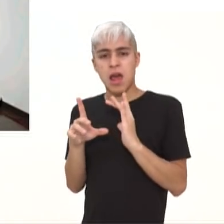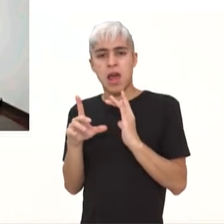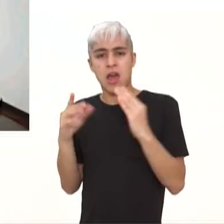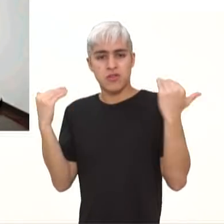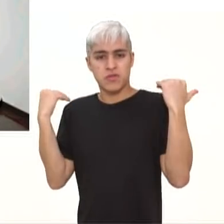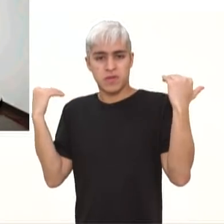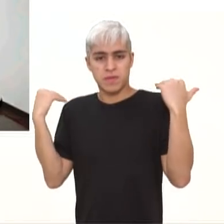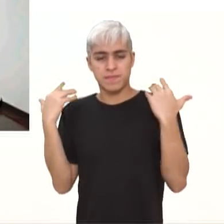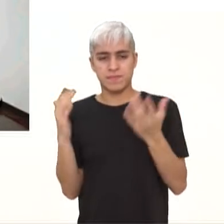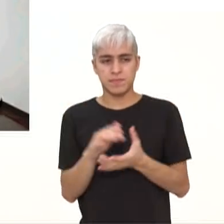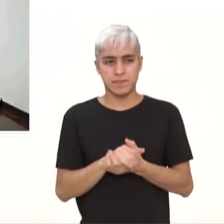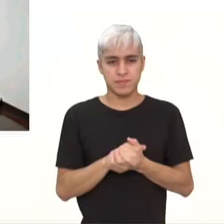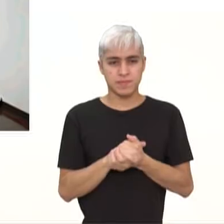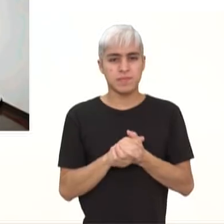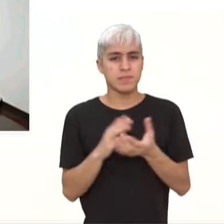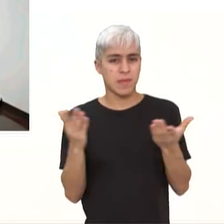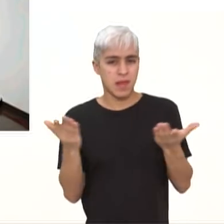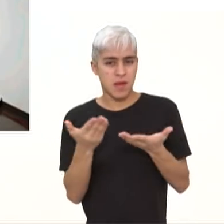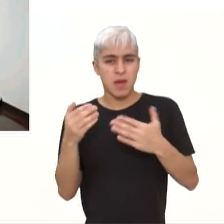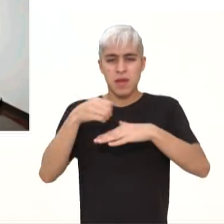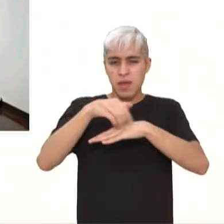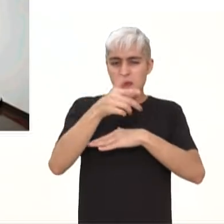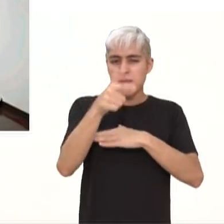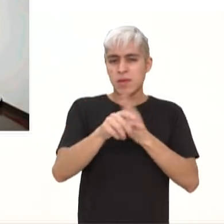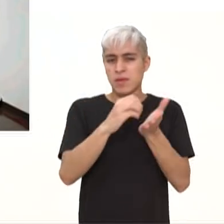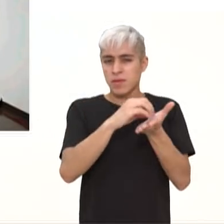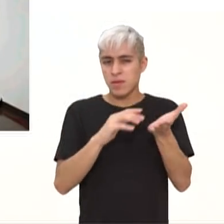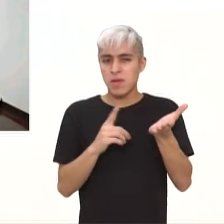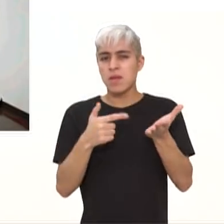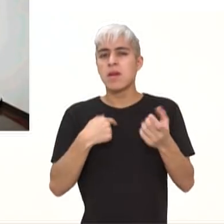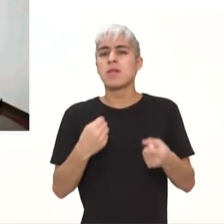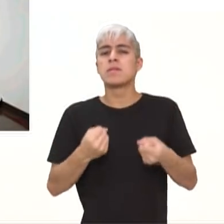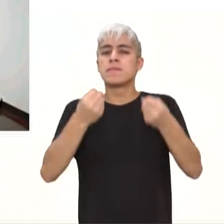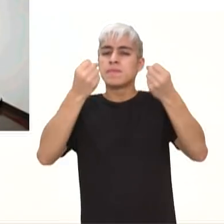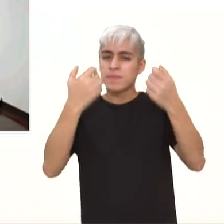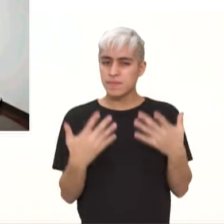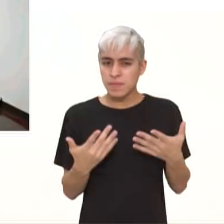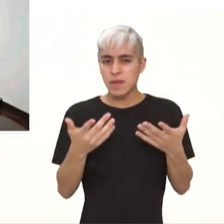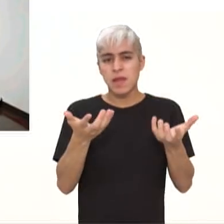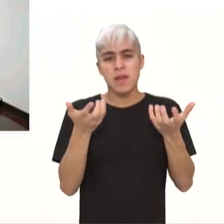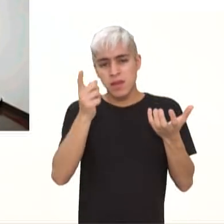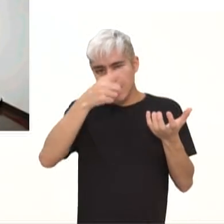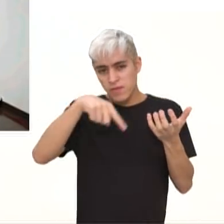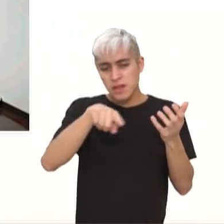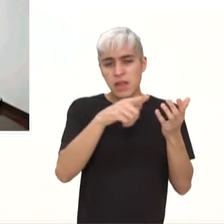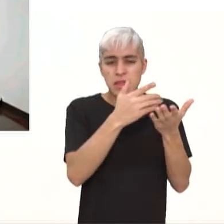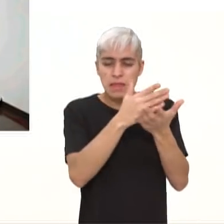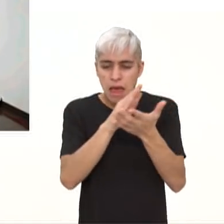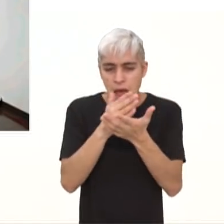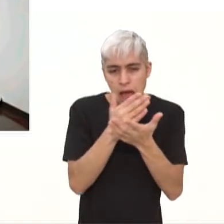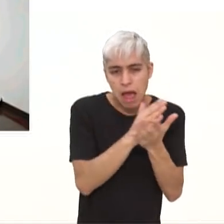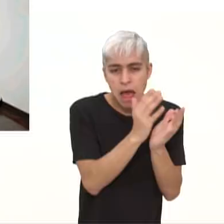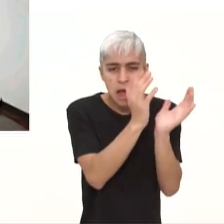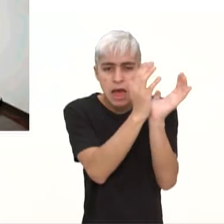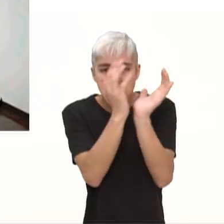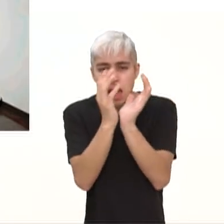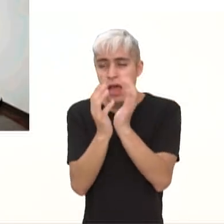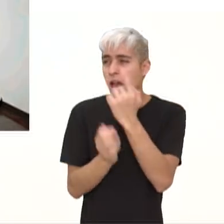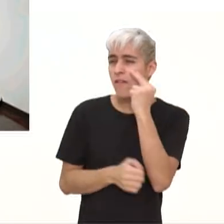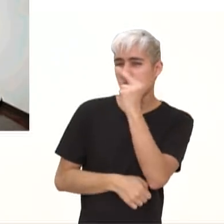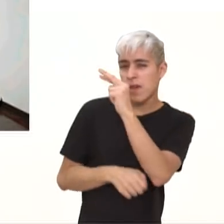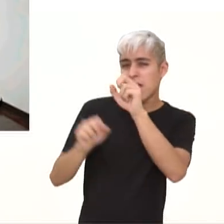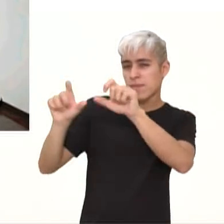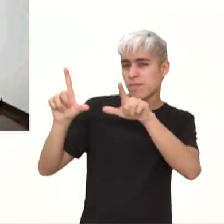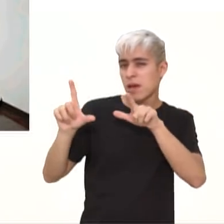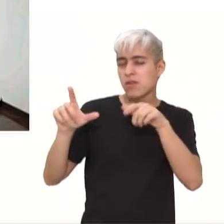Aqui eu gostaria de estar trazendo para vocês mais uma atividade, onde eu falo aqui, eu quero que vocês classifiquem para mim com base nas imagens, qual dos